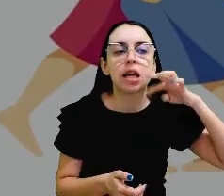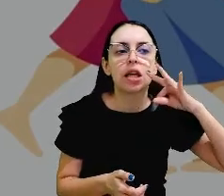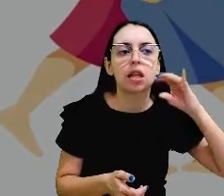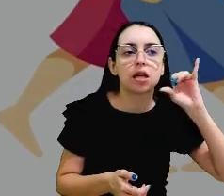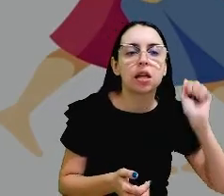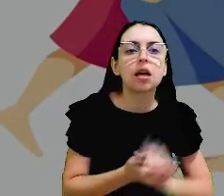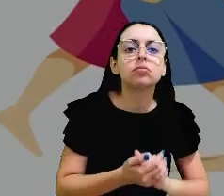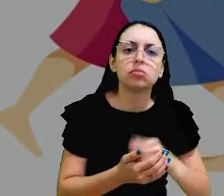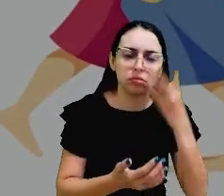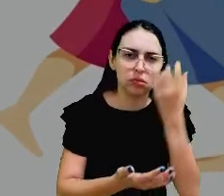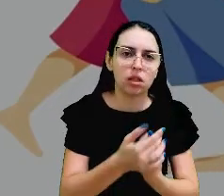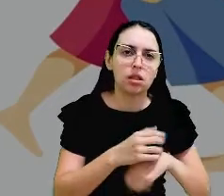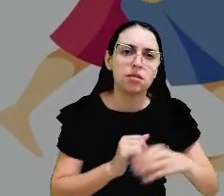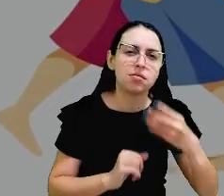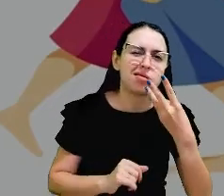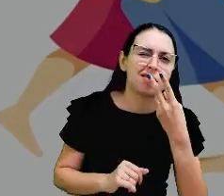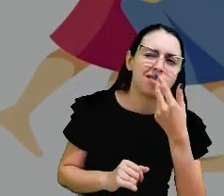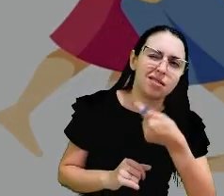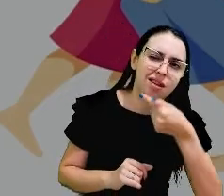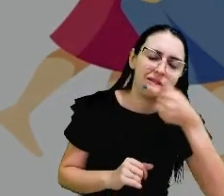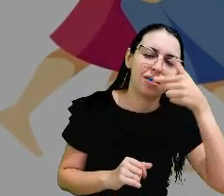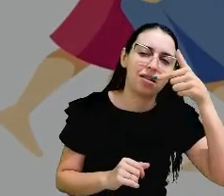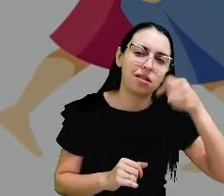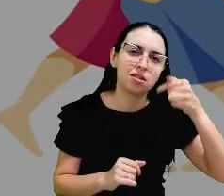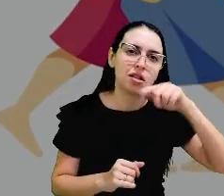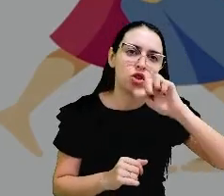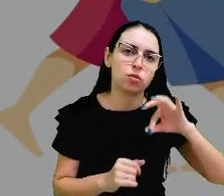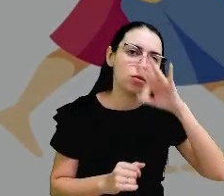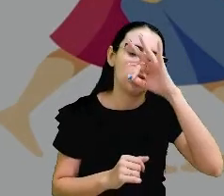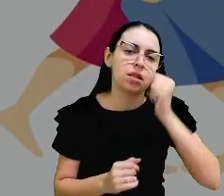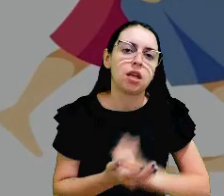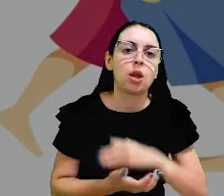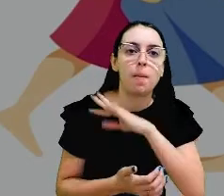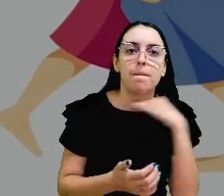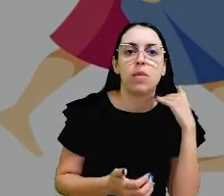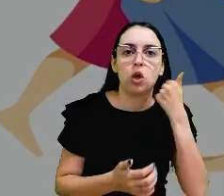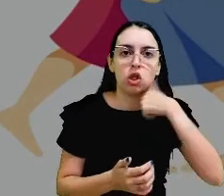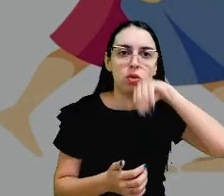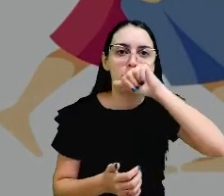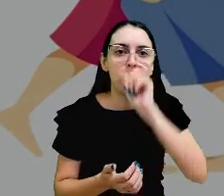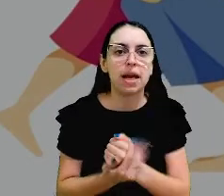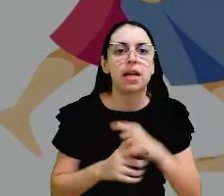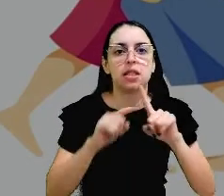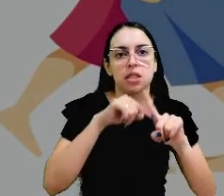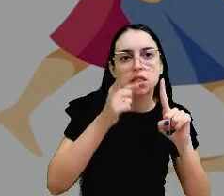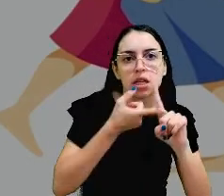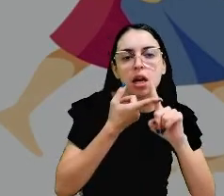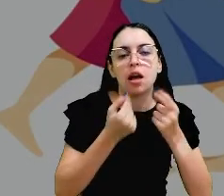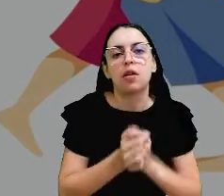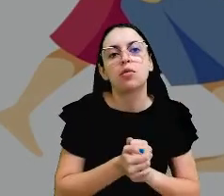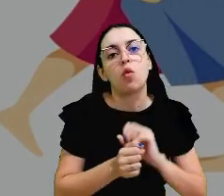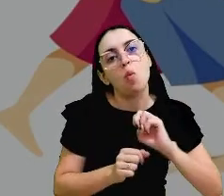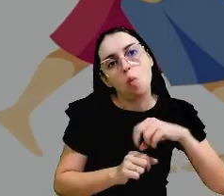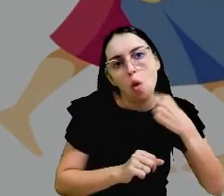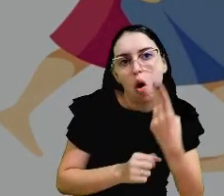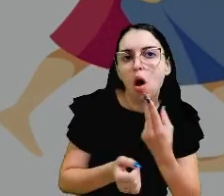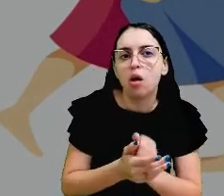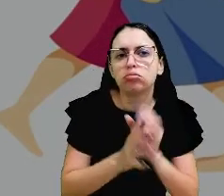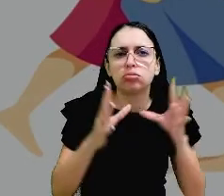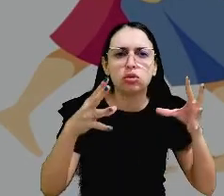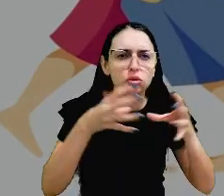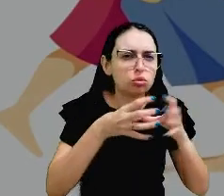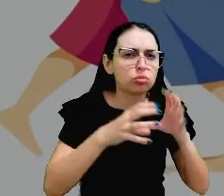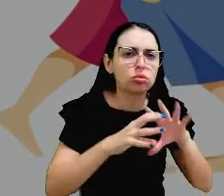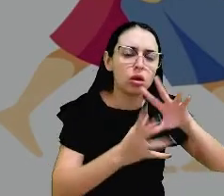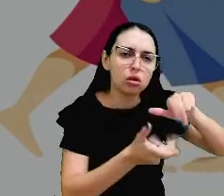que 77% das mortes de mães, de gestantes, do globo, do